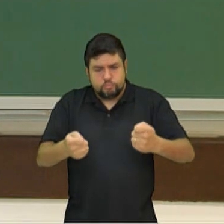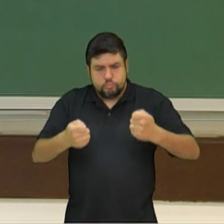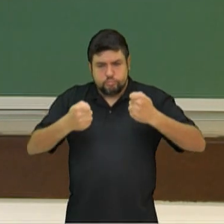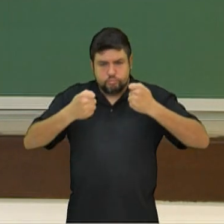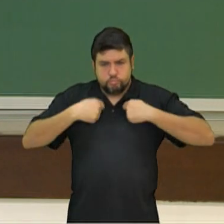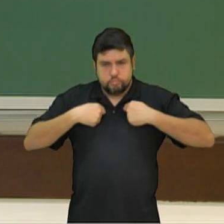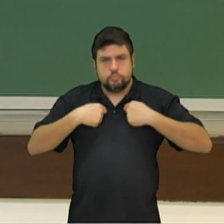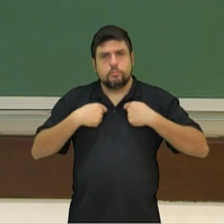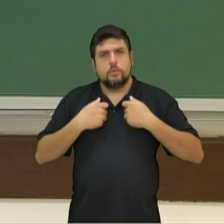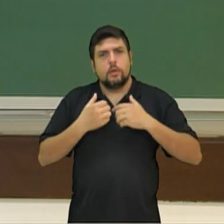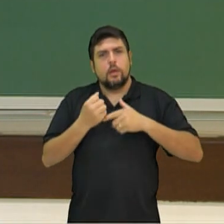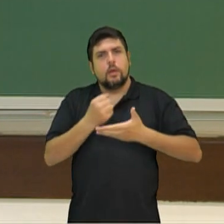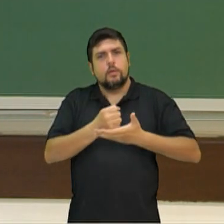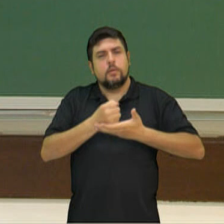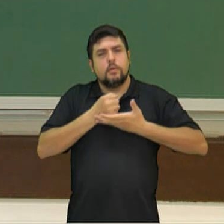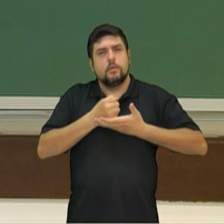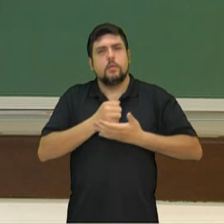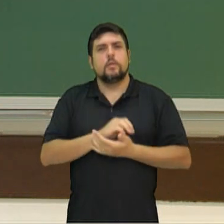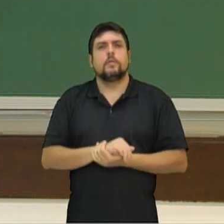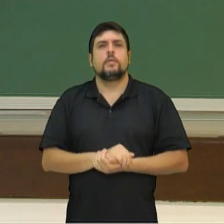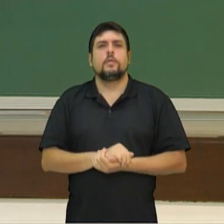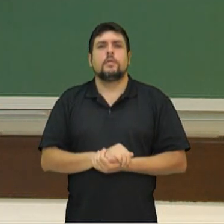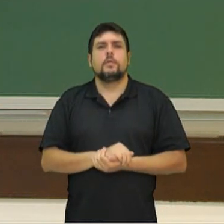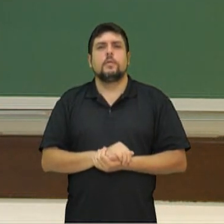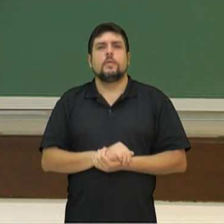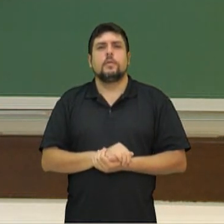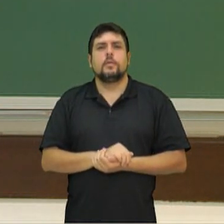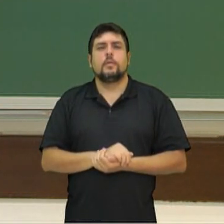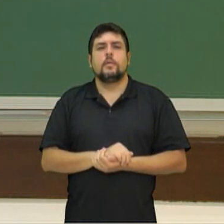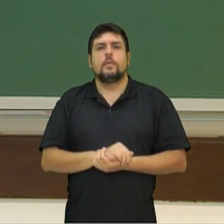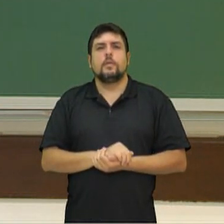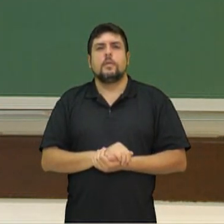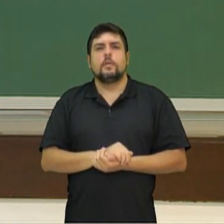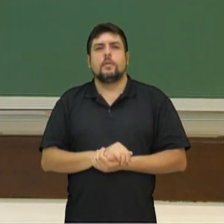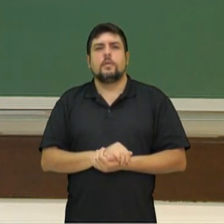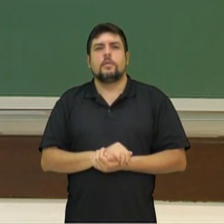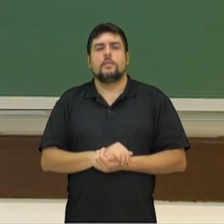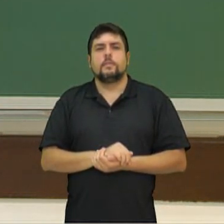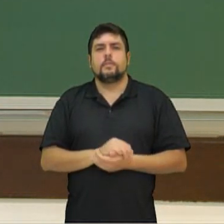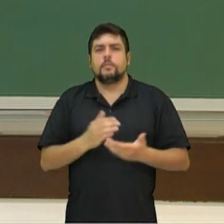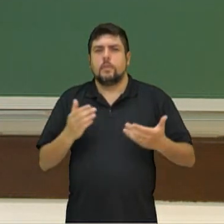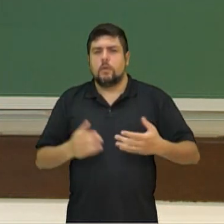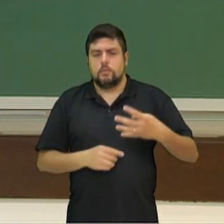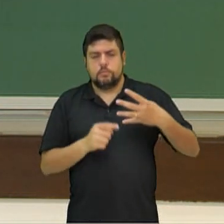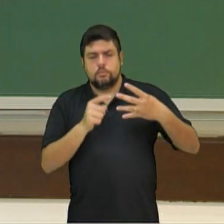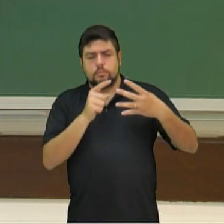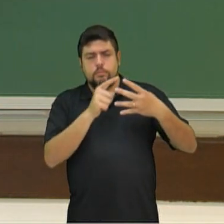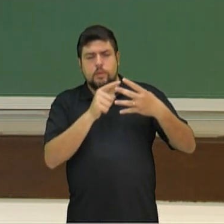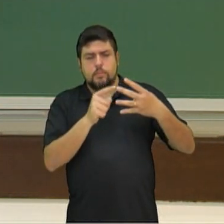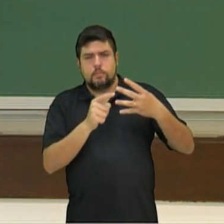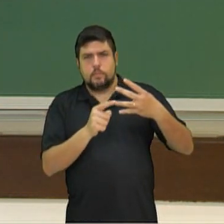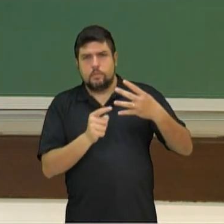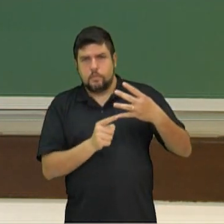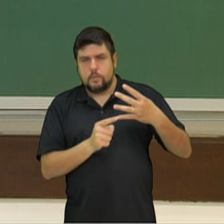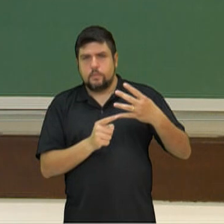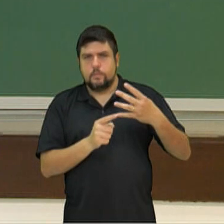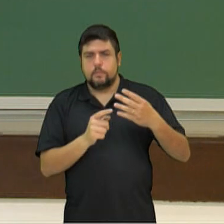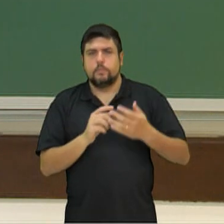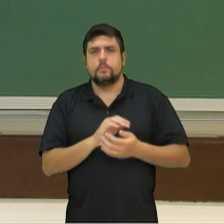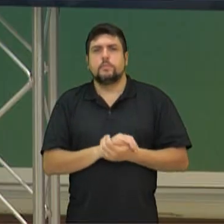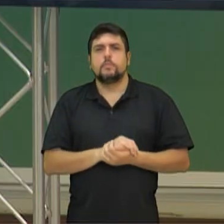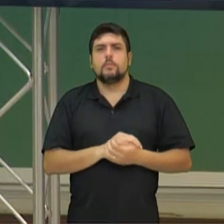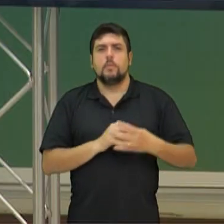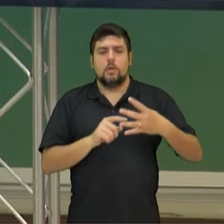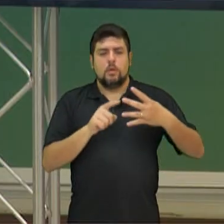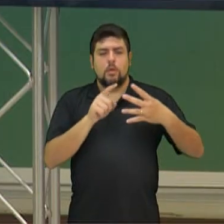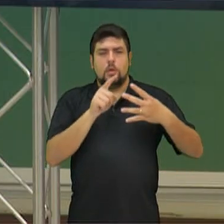vamos começar aqui um warm-up, um aquecimento da nossa aula, onde eu tenho 4 questões para vocês. A número 1, a número 2